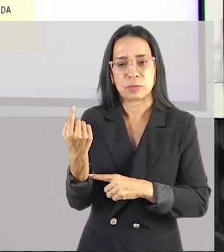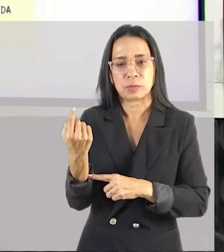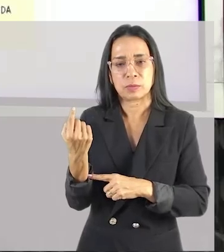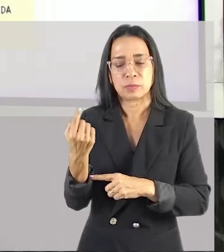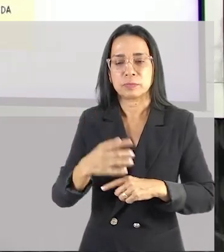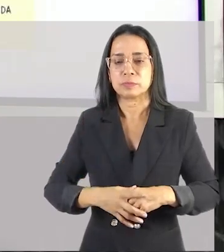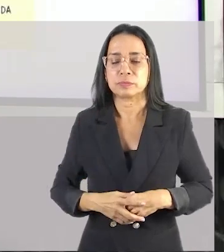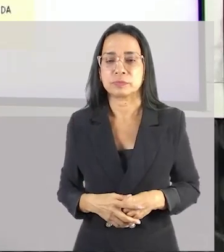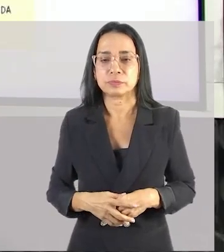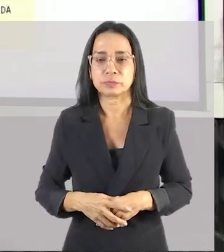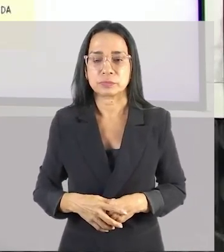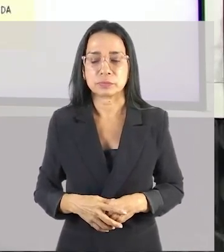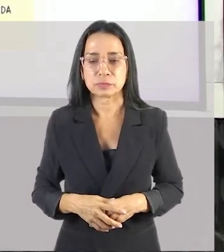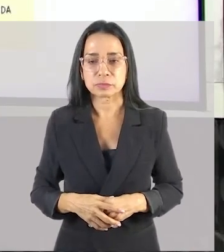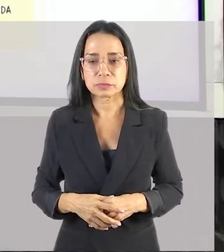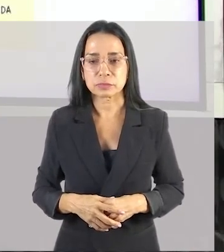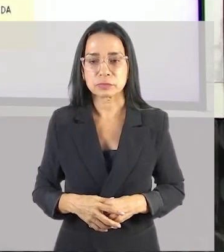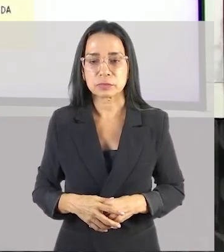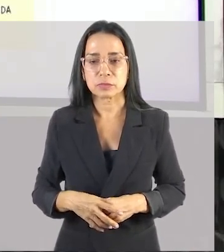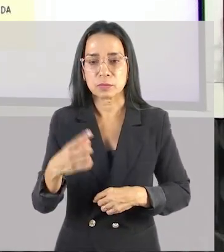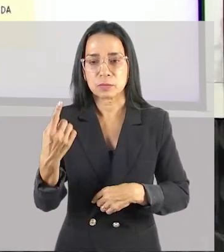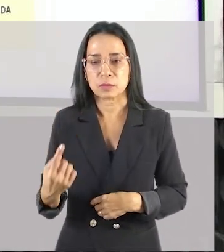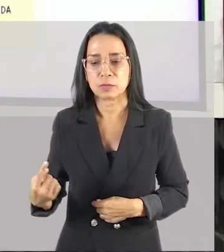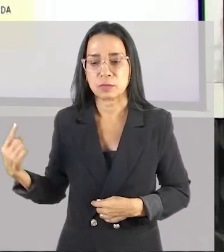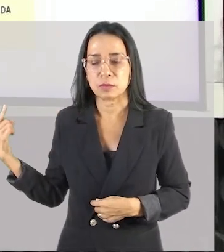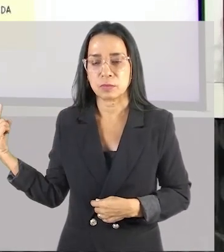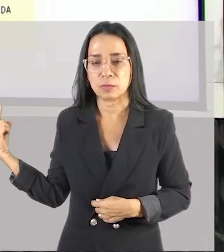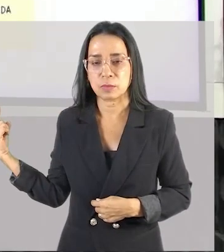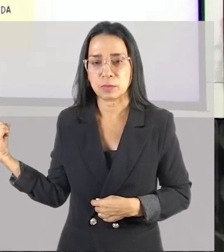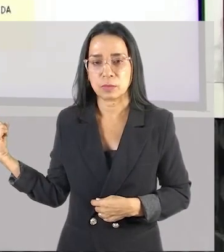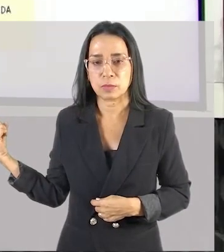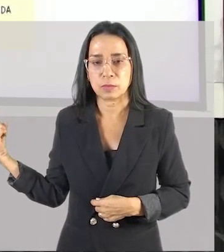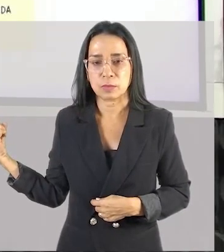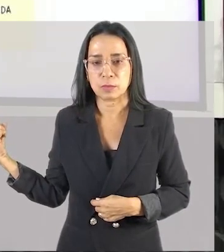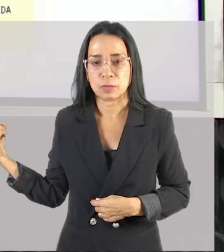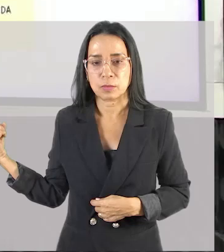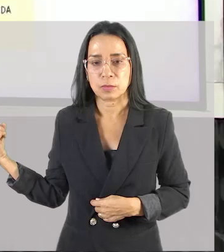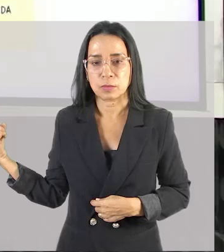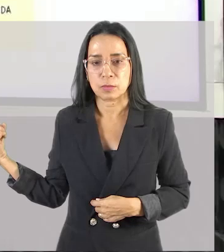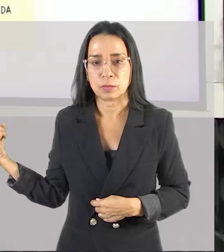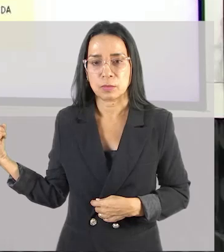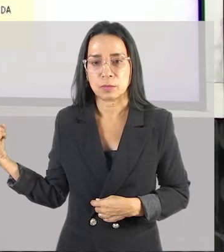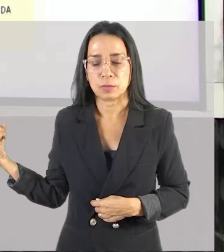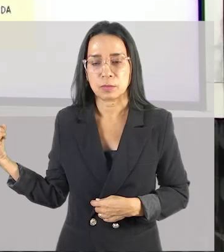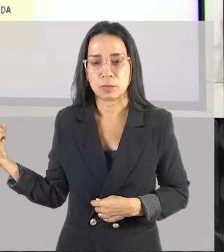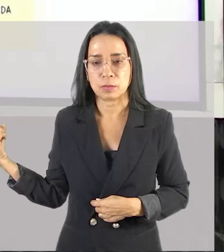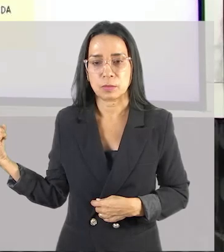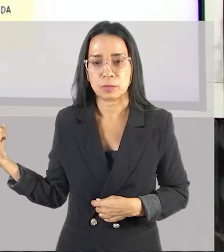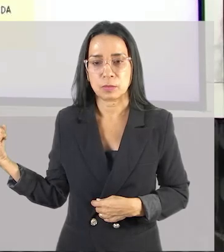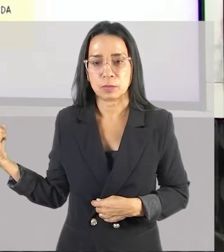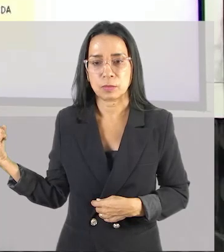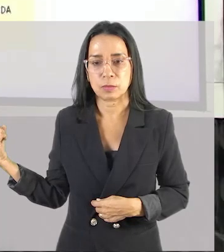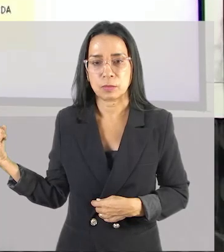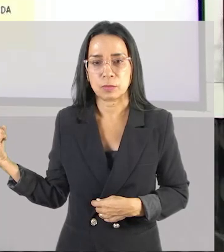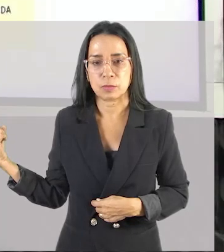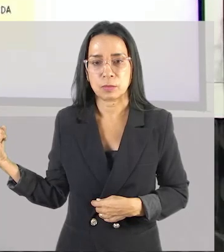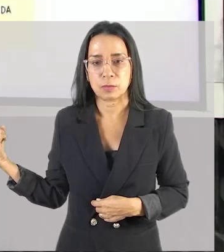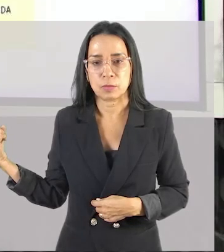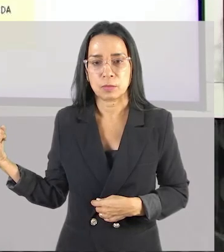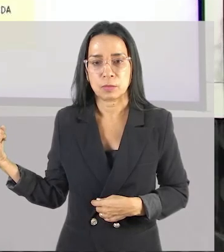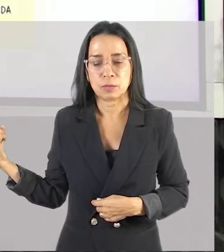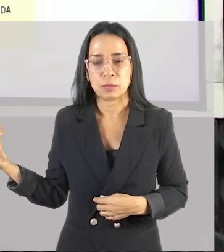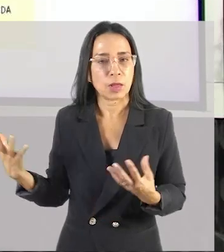iniciaram como. Olha aí, ó. Como garantir a liberdade de informação e evitar abusos no meio de